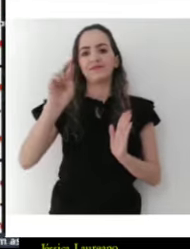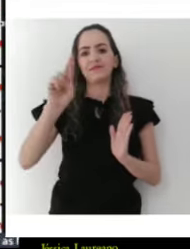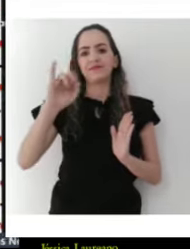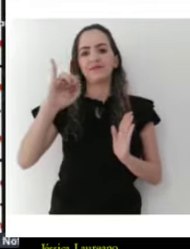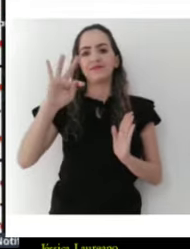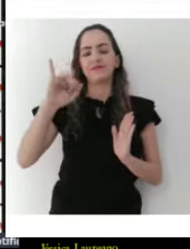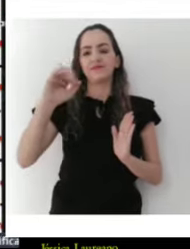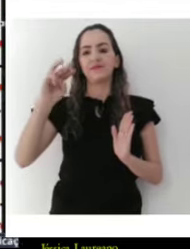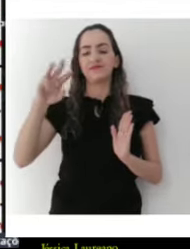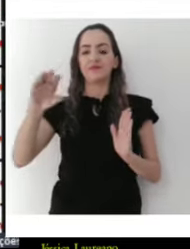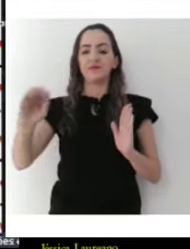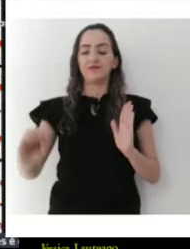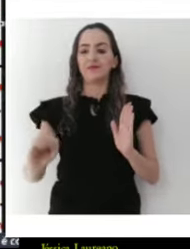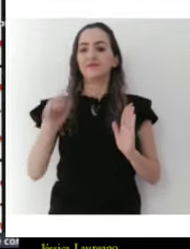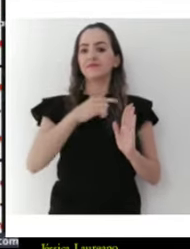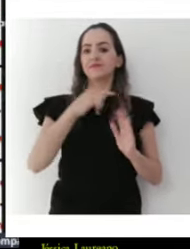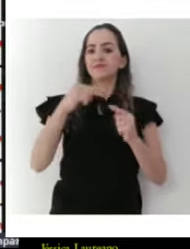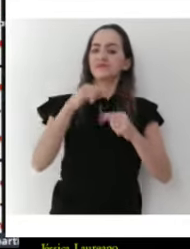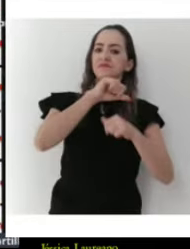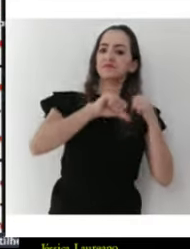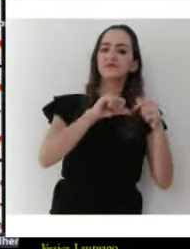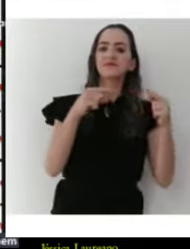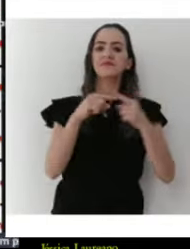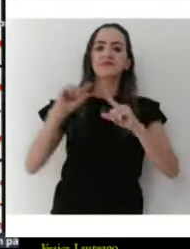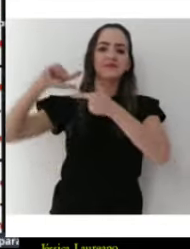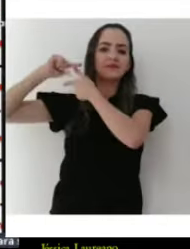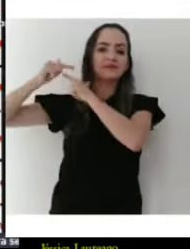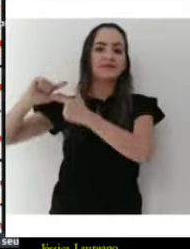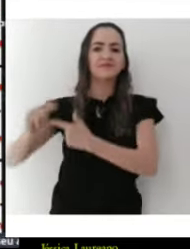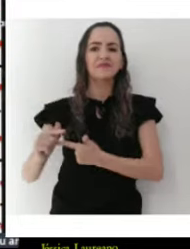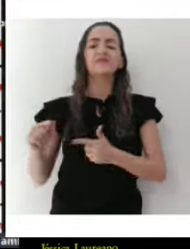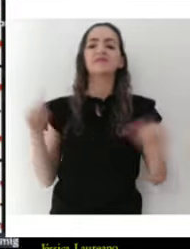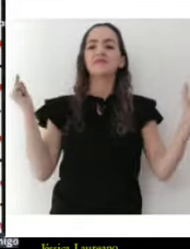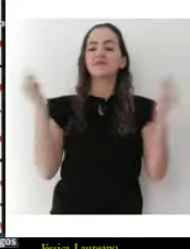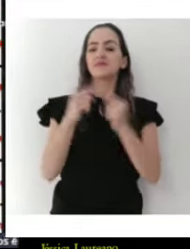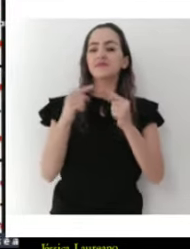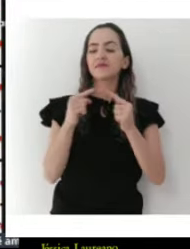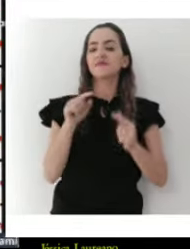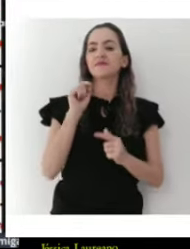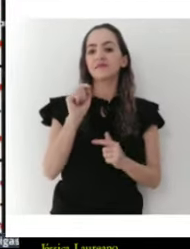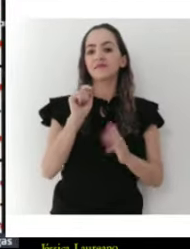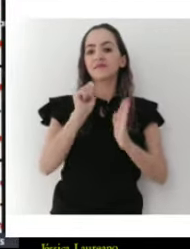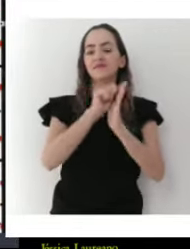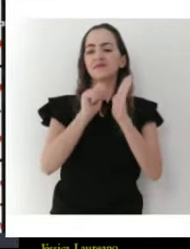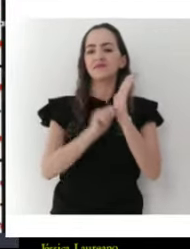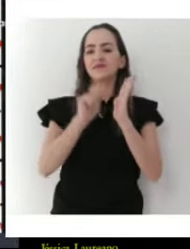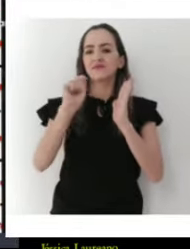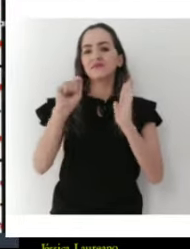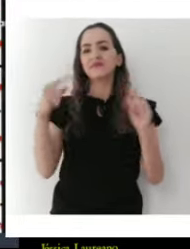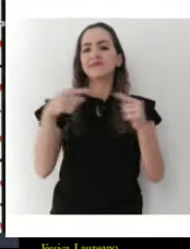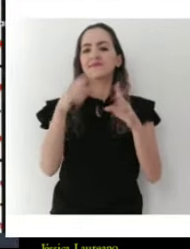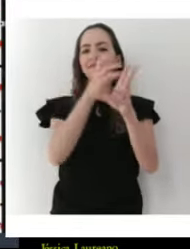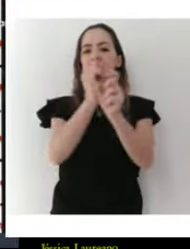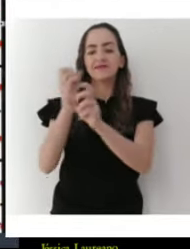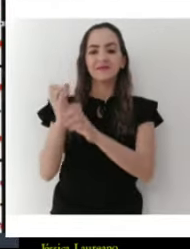Algoritmos são aquelas famosas contas. E hoje a gente vai tratar especificamente sobre a conta de divisão de números naturais, que foi o